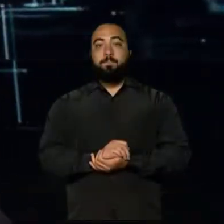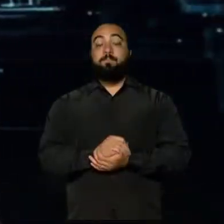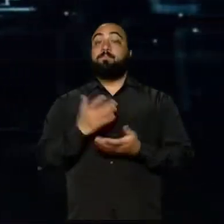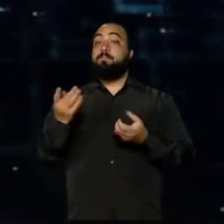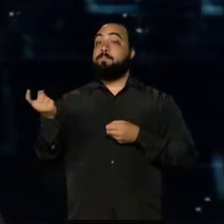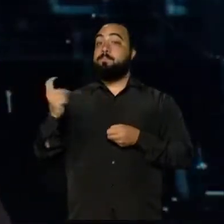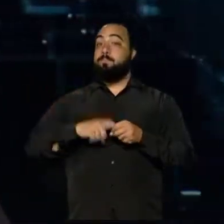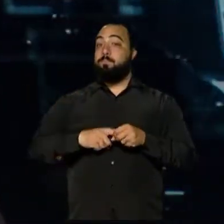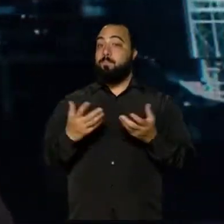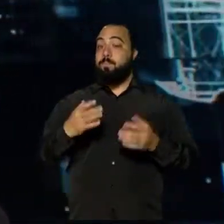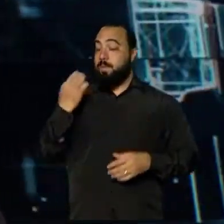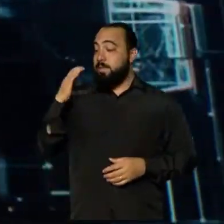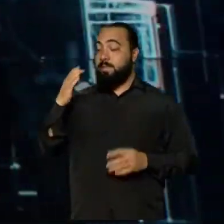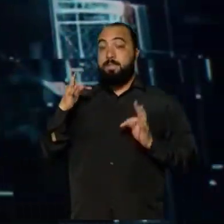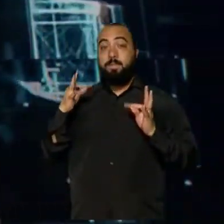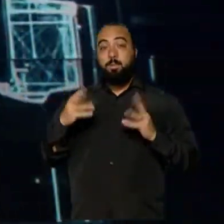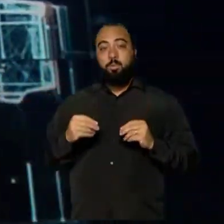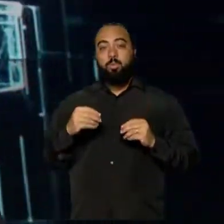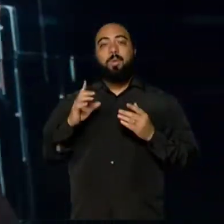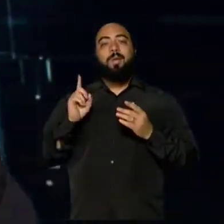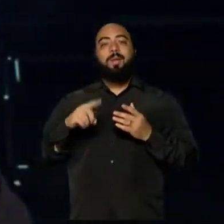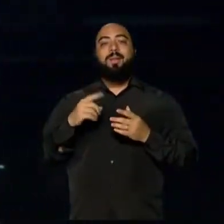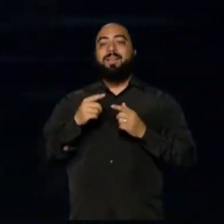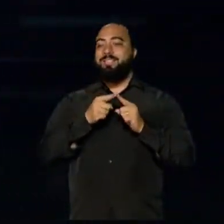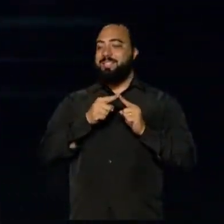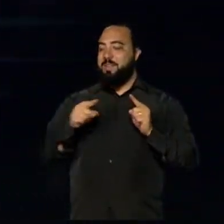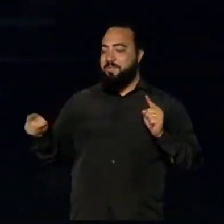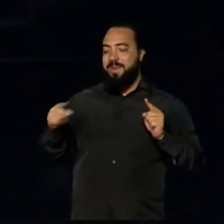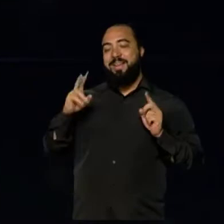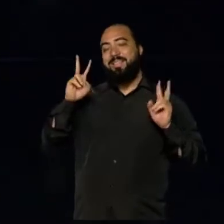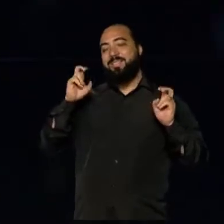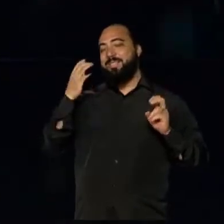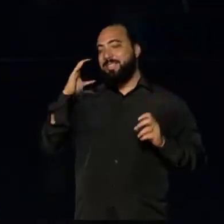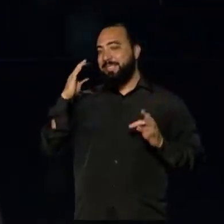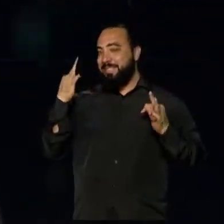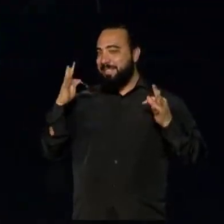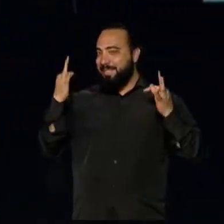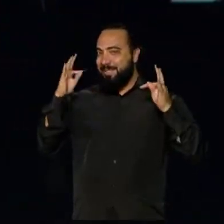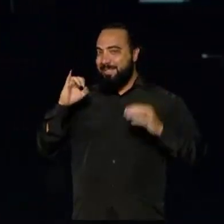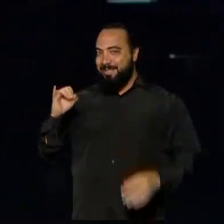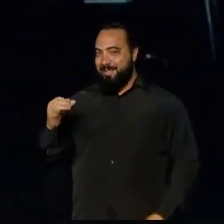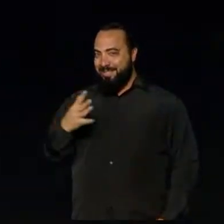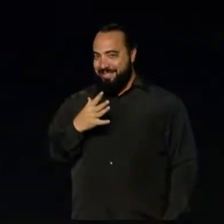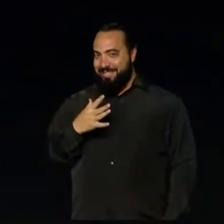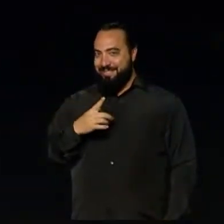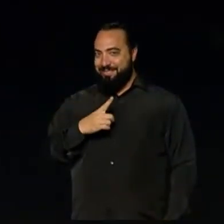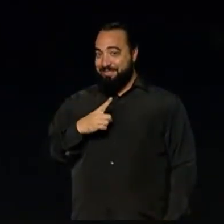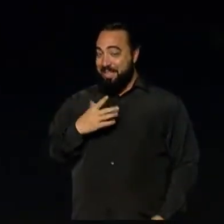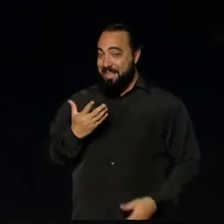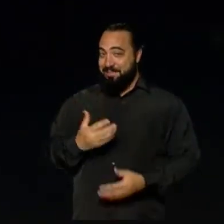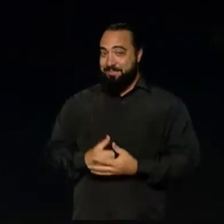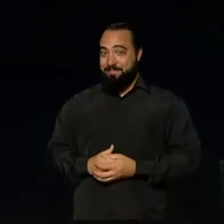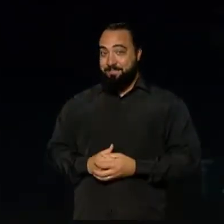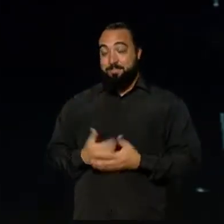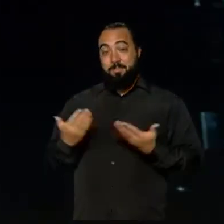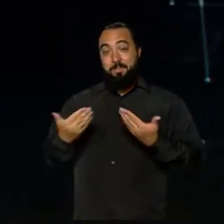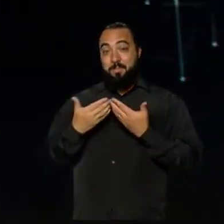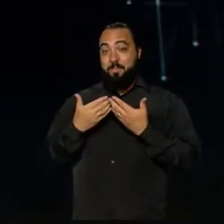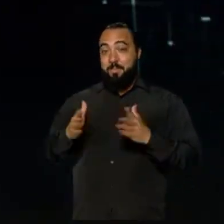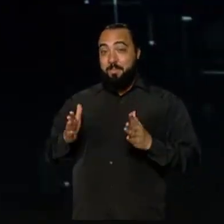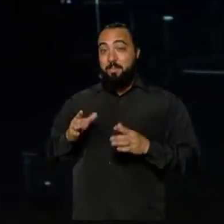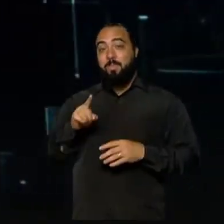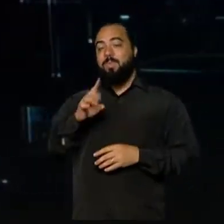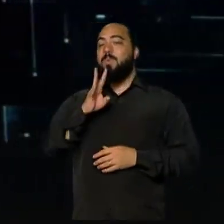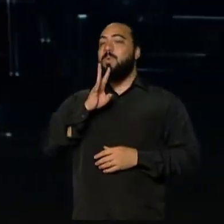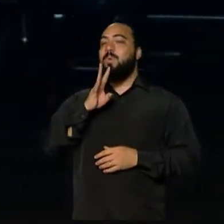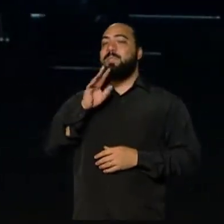Estamos de volta com Ciência é Tudo, a sua revista semanal sobre ciência, tecnologia e inovação. E abrindo esse bloco, você vai conhecer